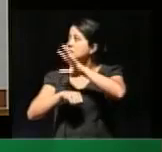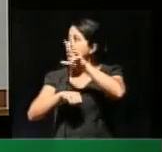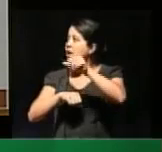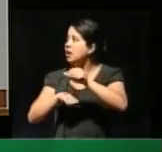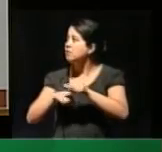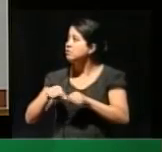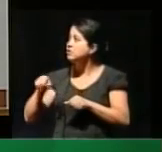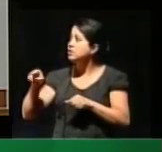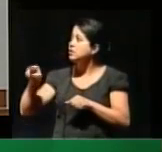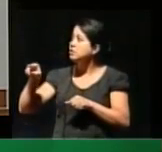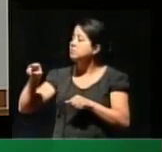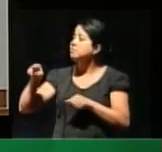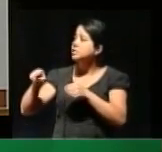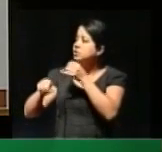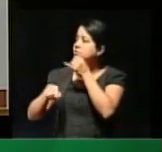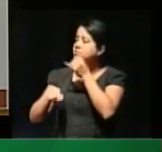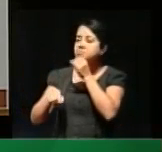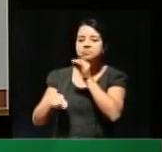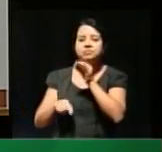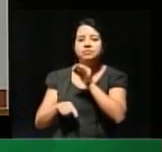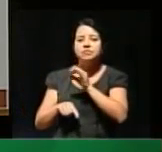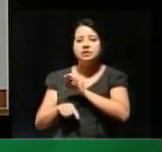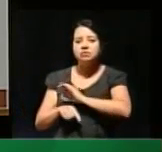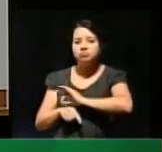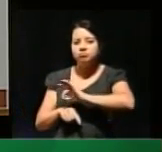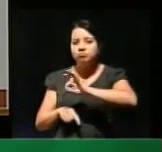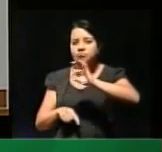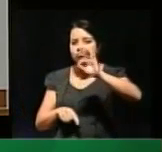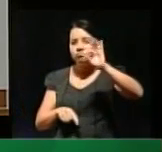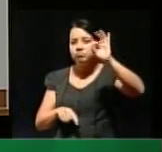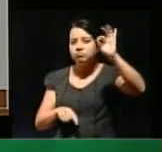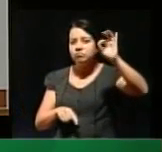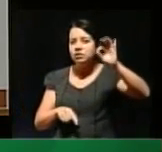são os números número de pessoas